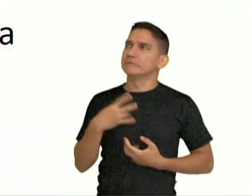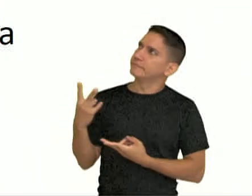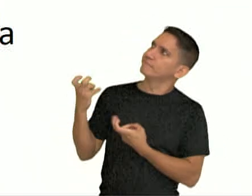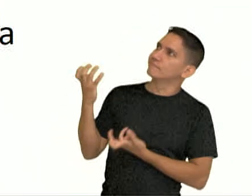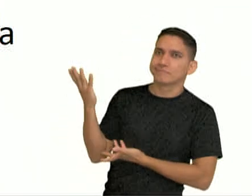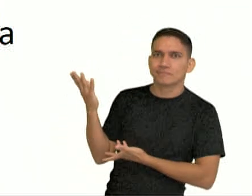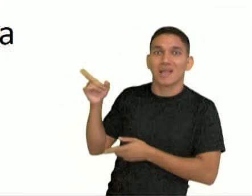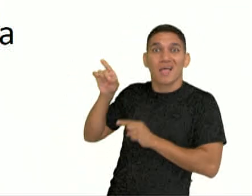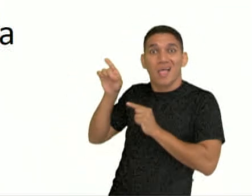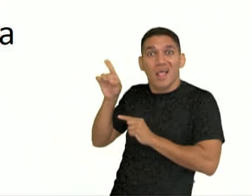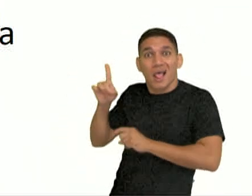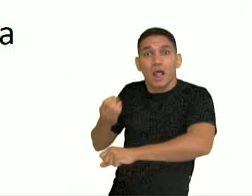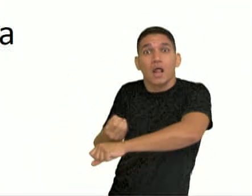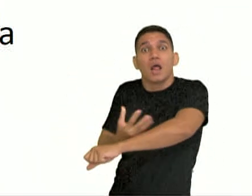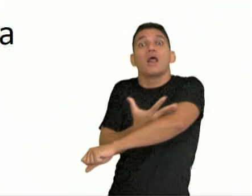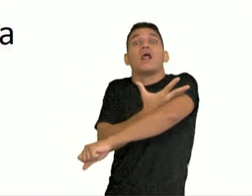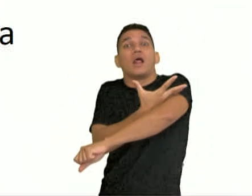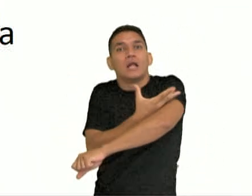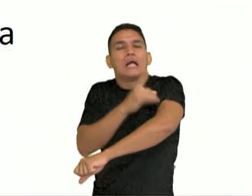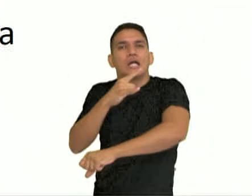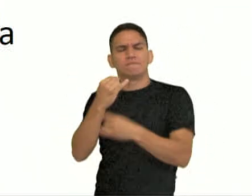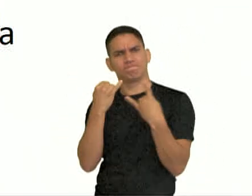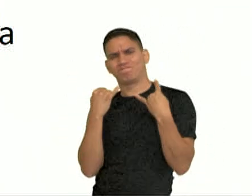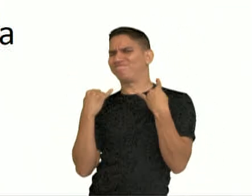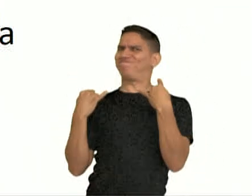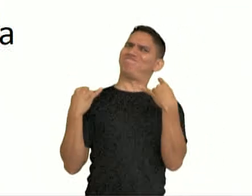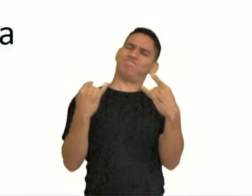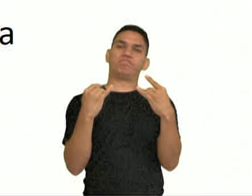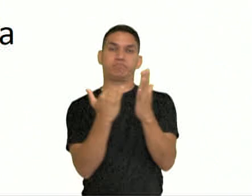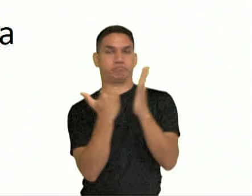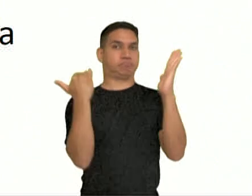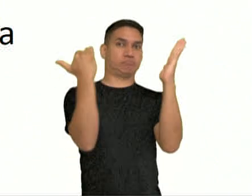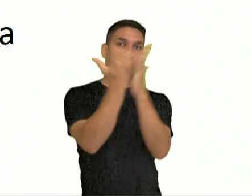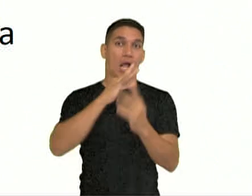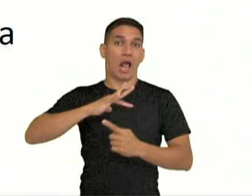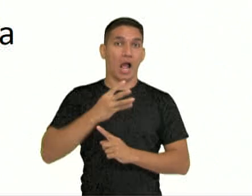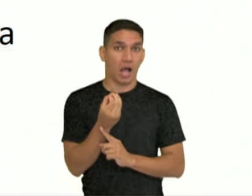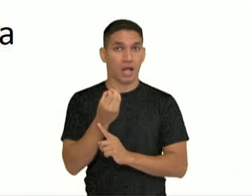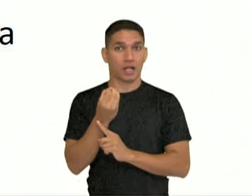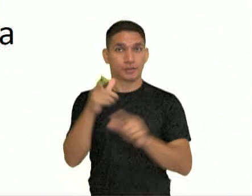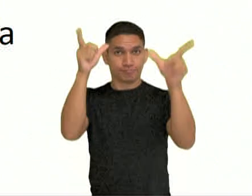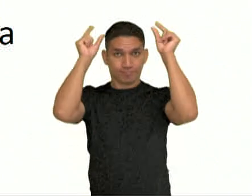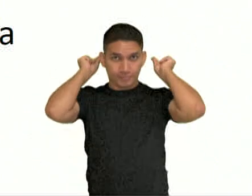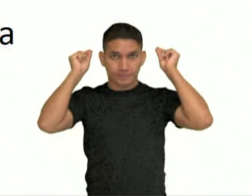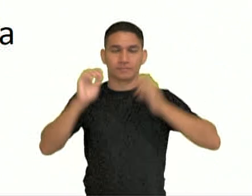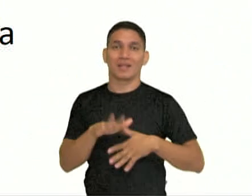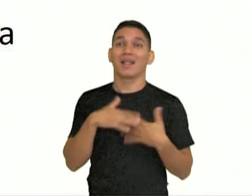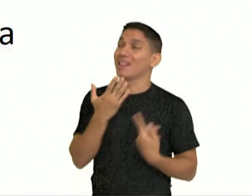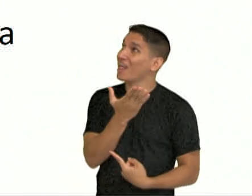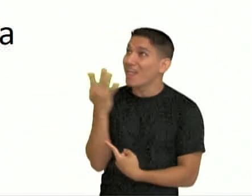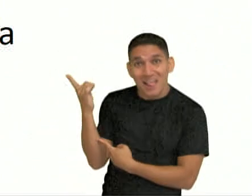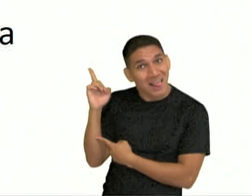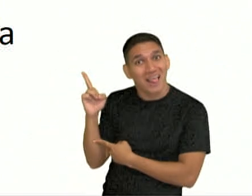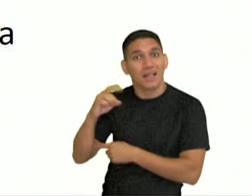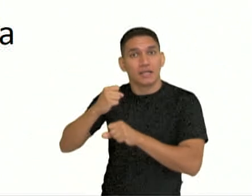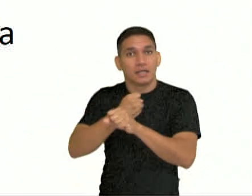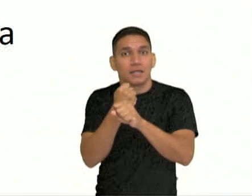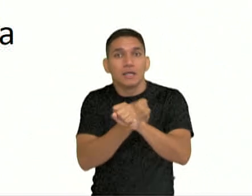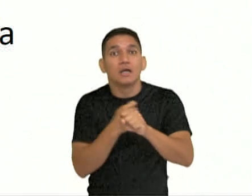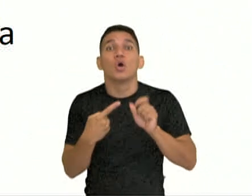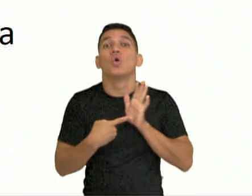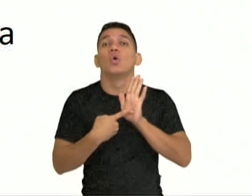veja essas emoções muito ressaltadas na arte helênica. Inclusive, foi essa estátua aqui, por exemplo,